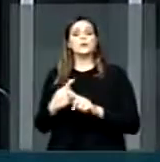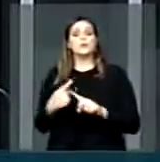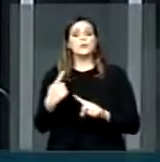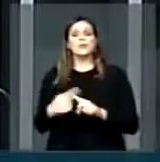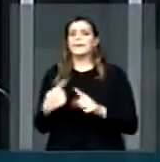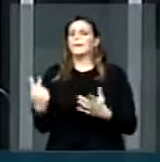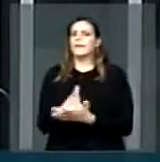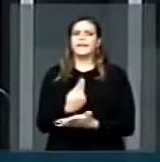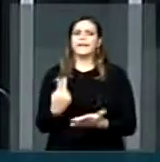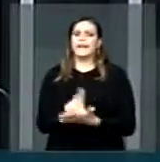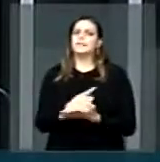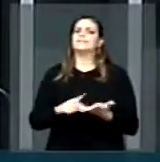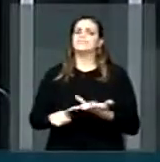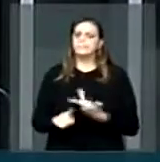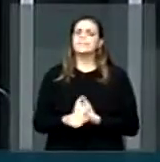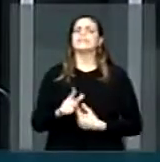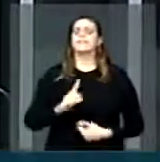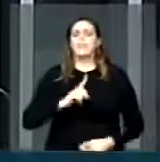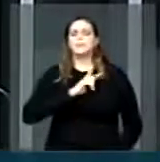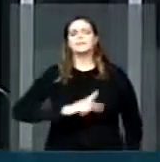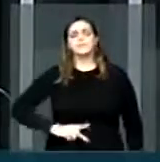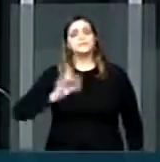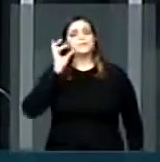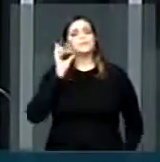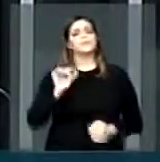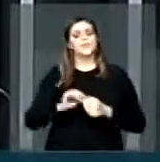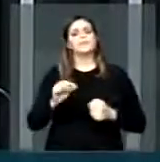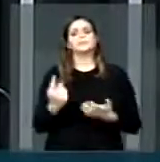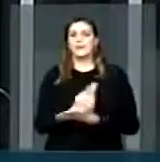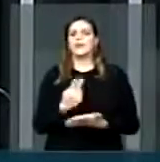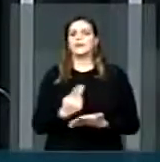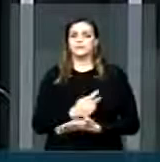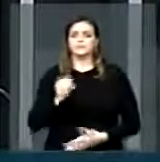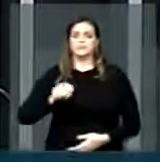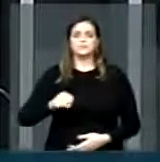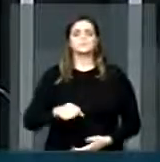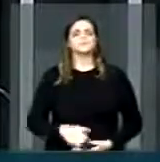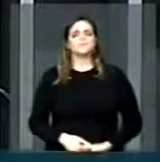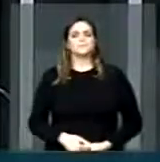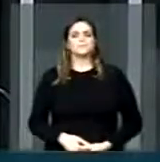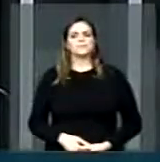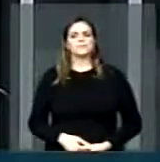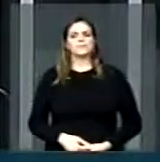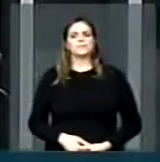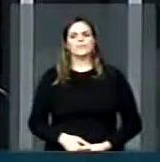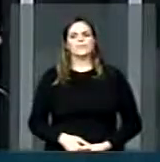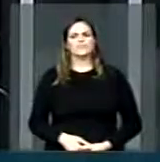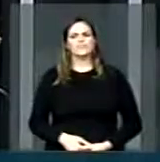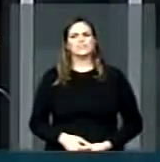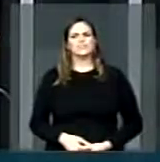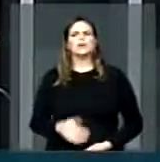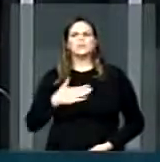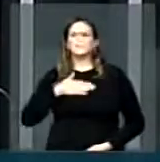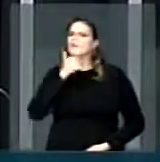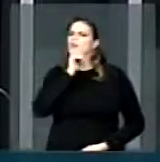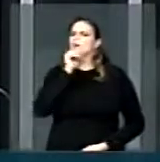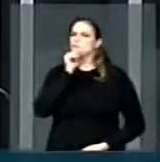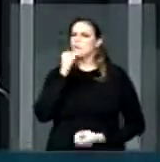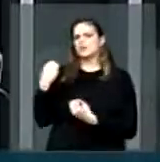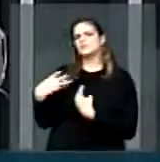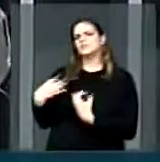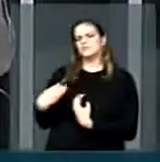fazendo aqui no Brasil como presidente da República. Mas, por outro lado, minha mãe me ensinou o seguinte: não tem mal que não traga um